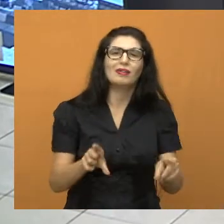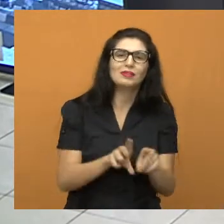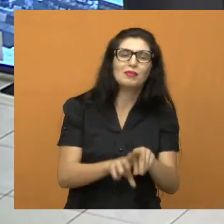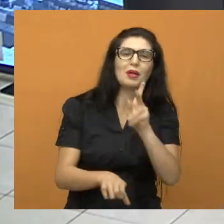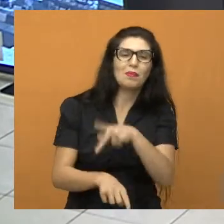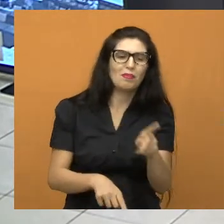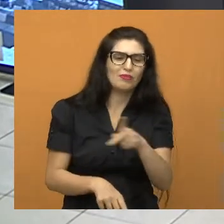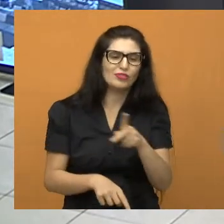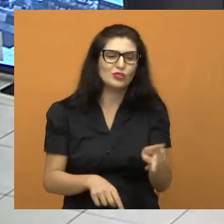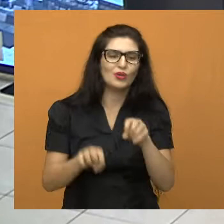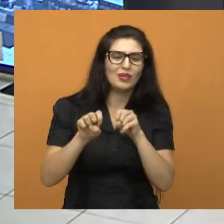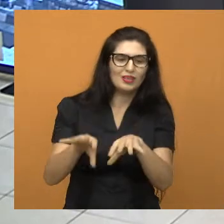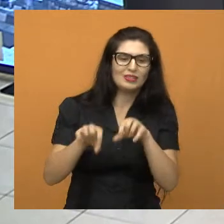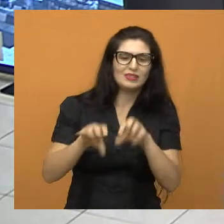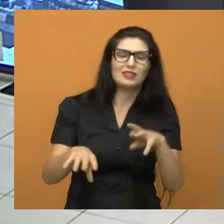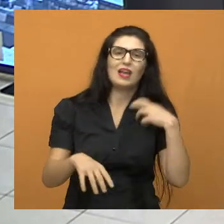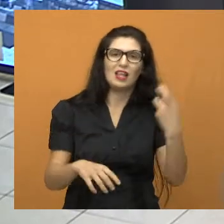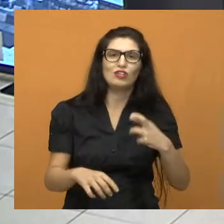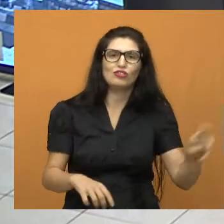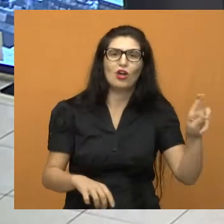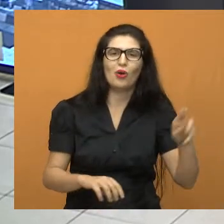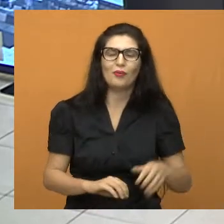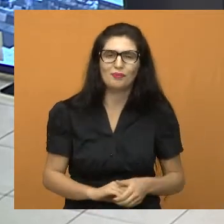está aqui.